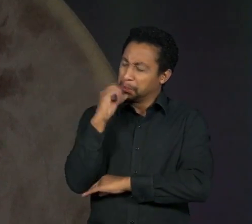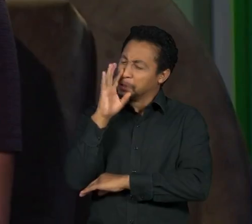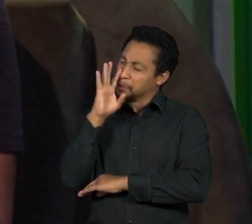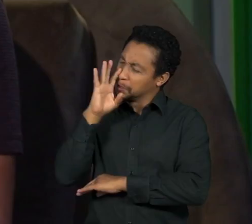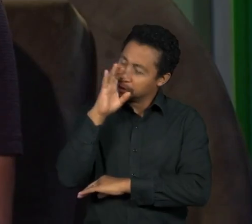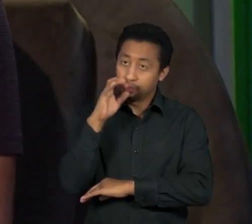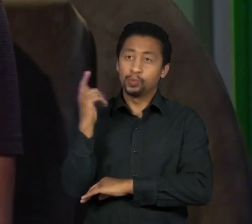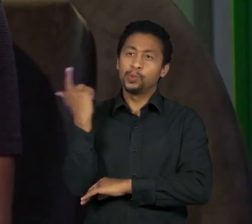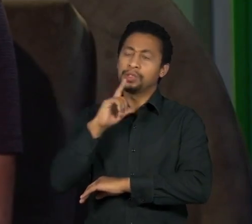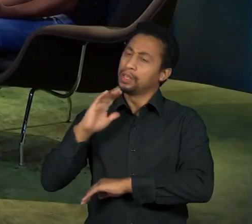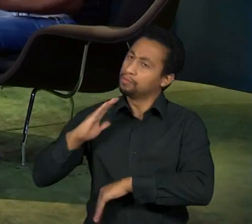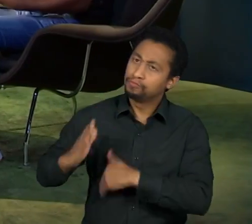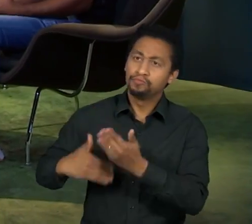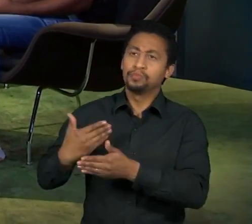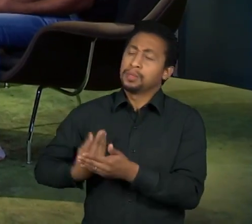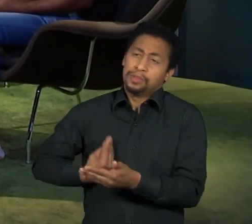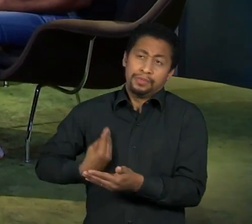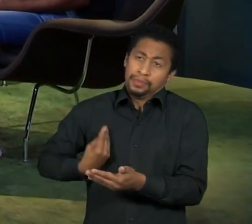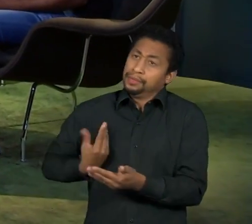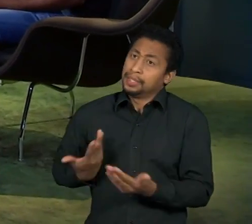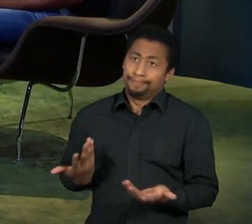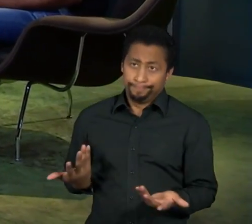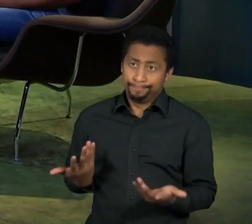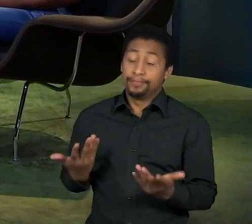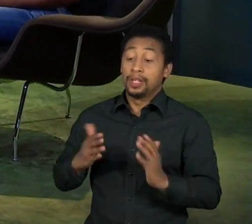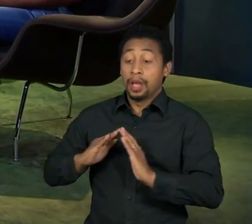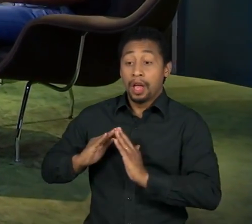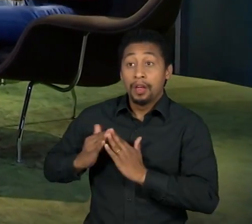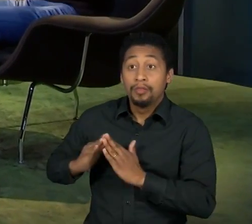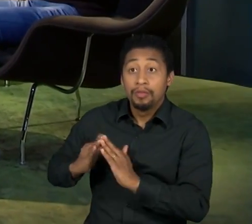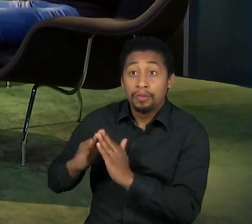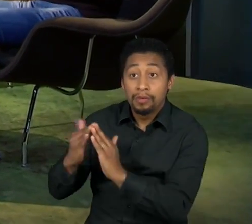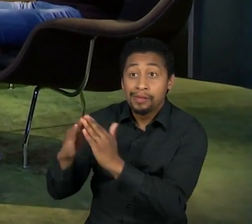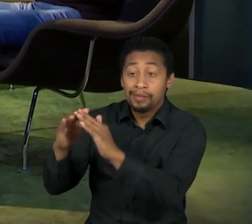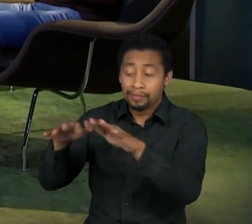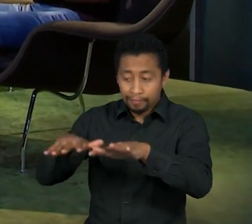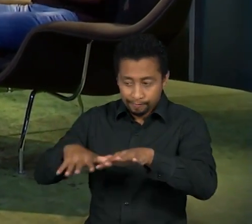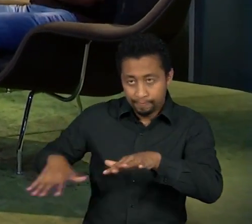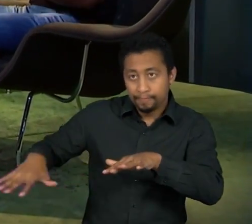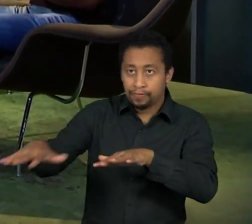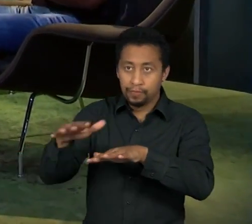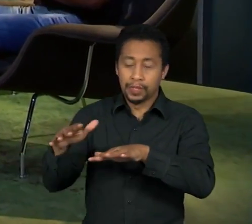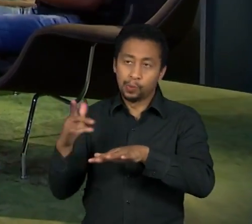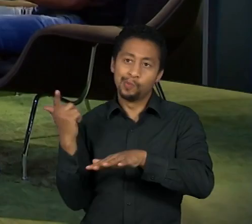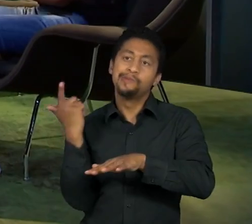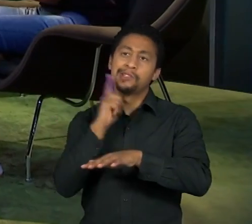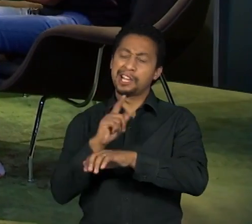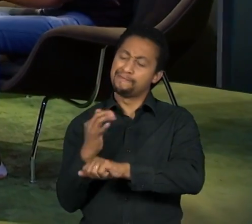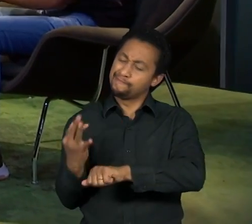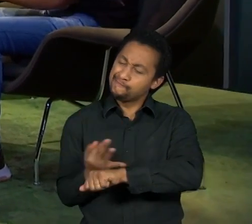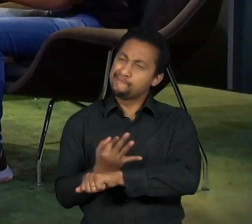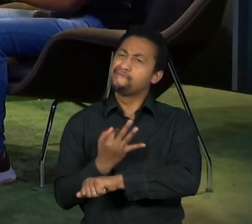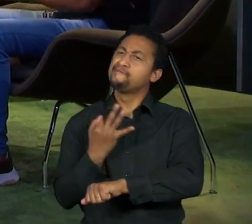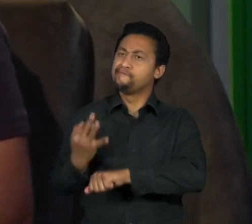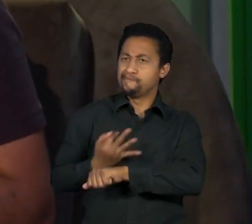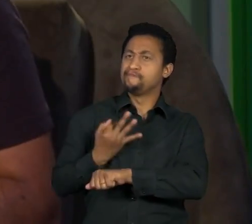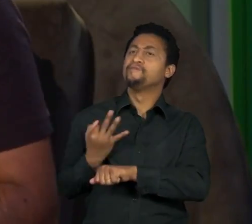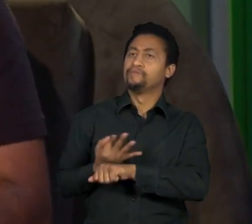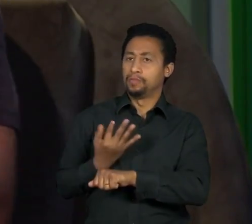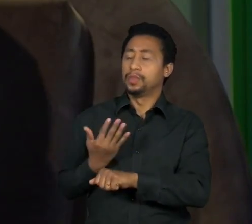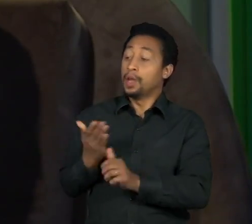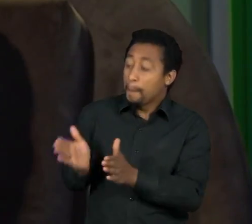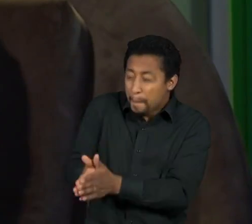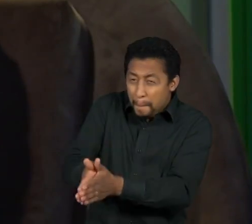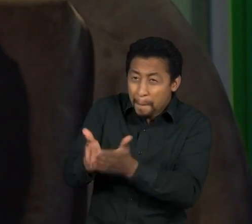encontrar uma forma de sobreviver. Então, eu acho que a favela, ela consegue sobreviver, resistir à pobreza